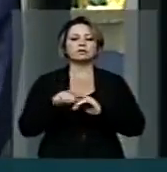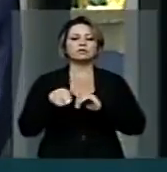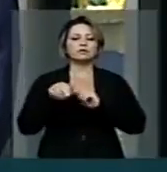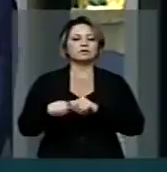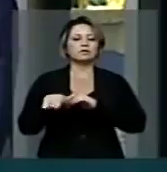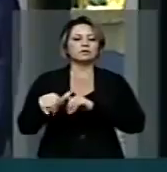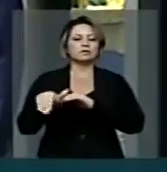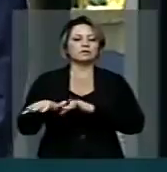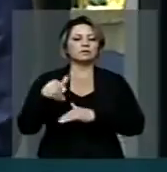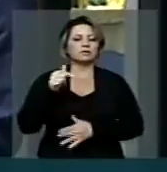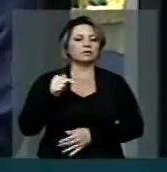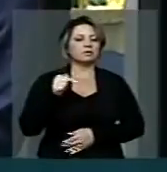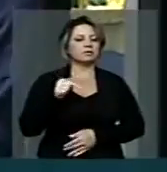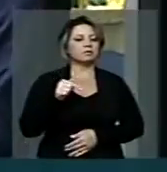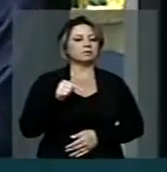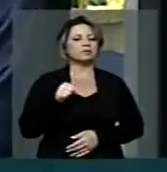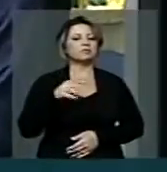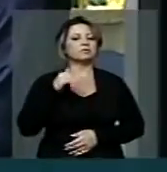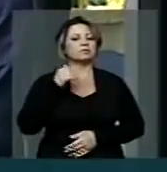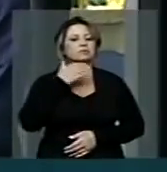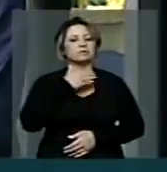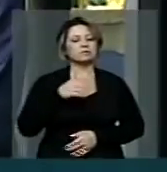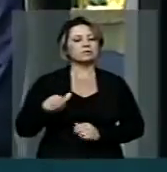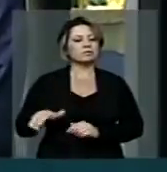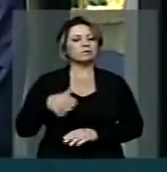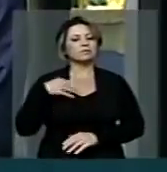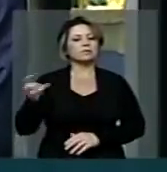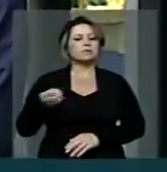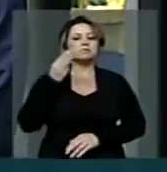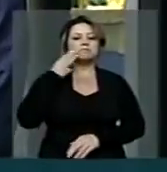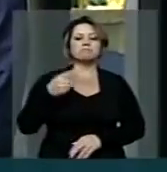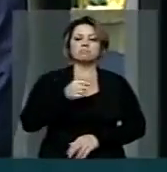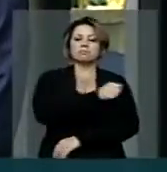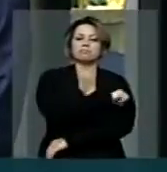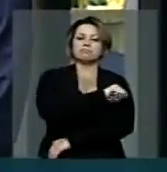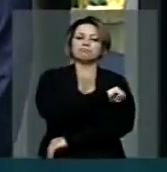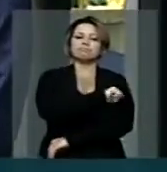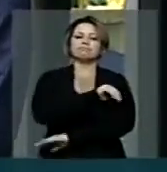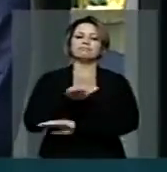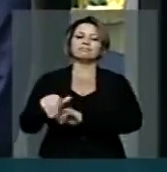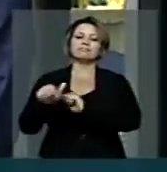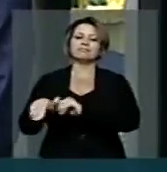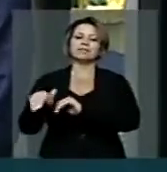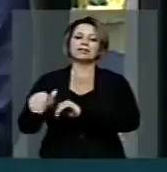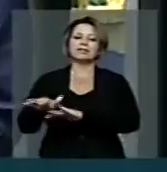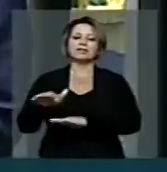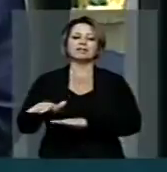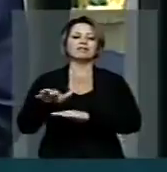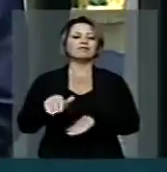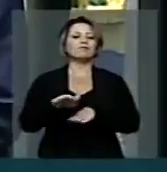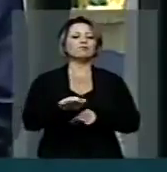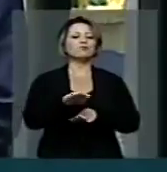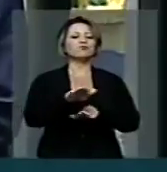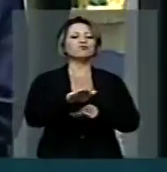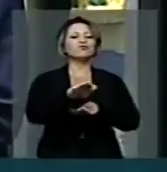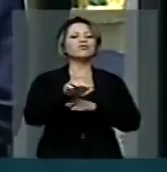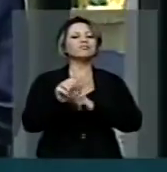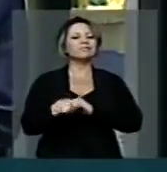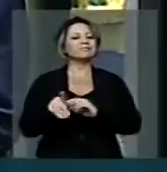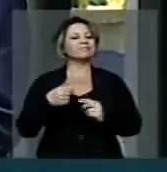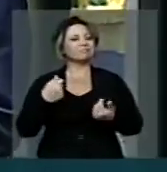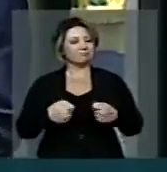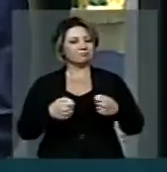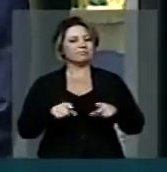gente vê milhares e milhares de estudantes desfilando e todos eles precisam preparar-se